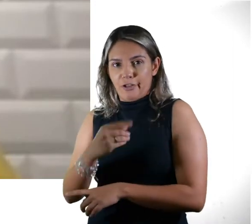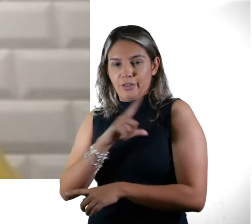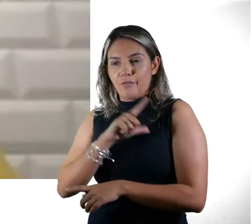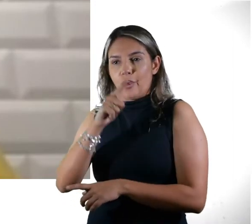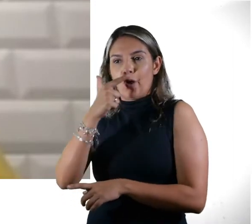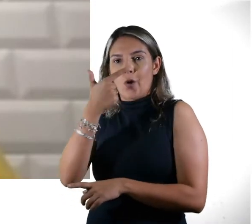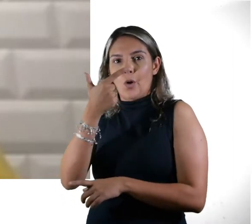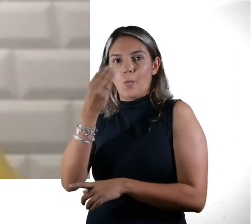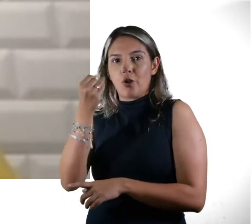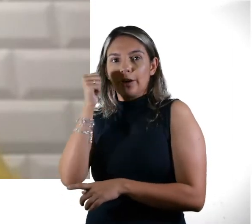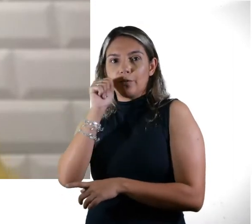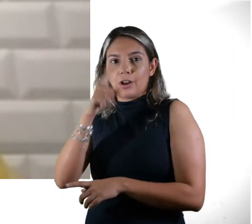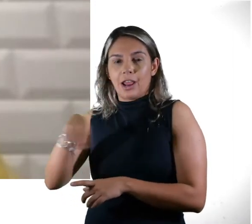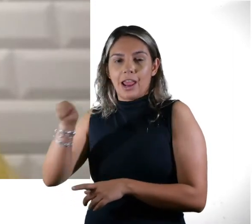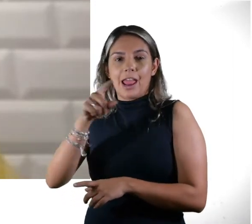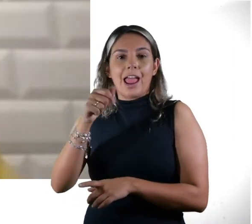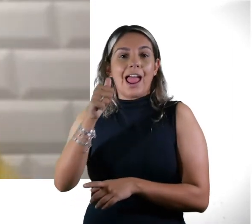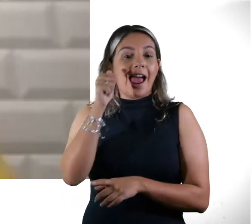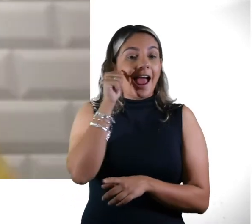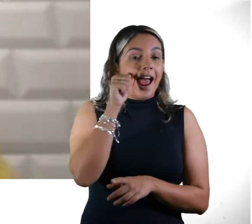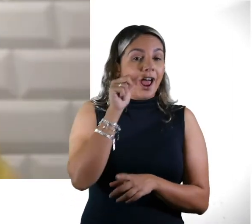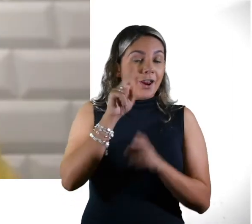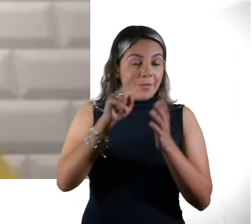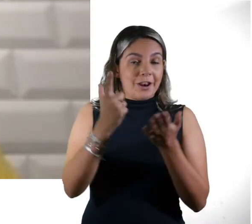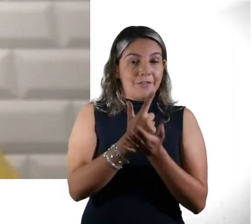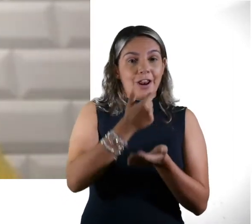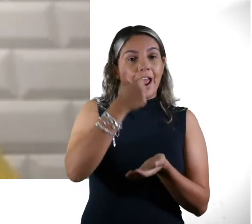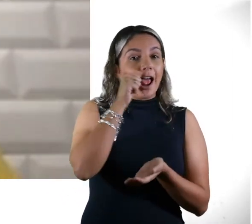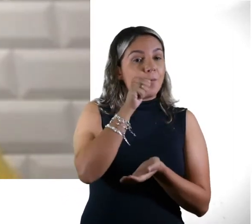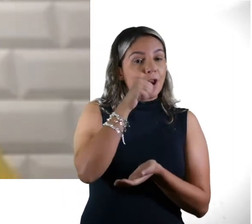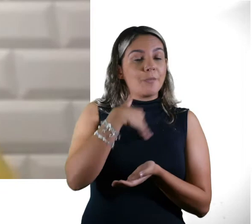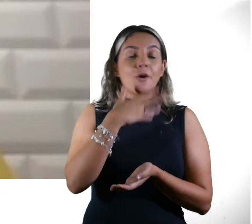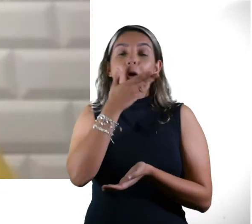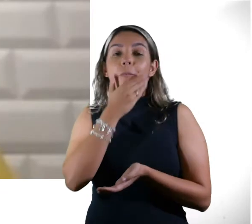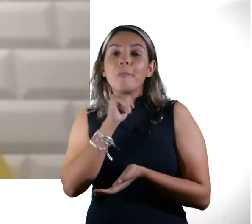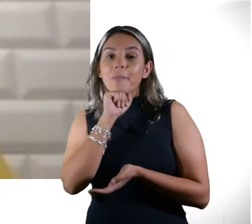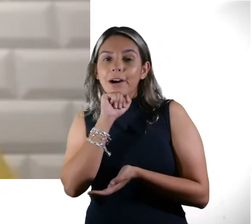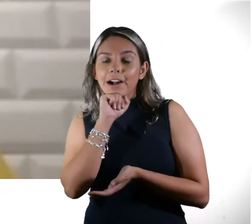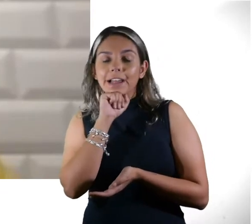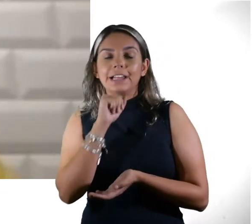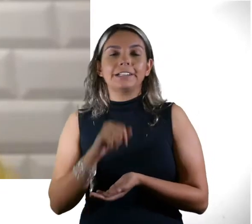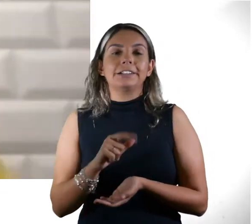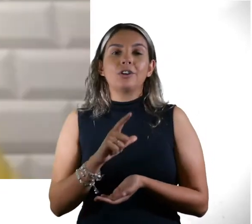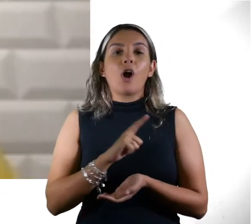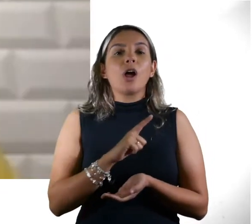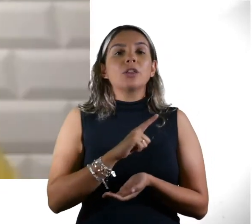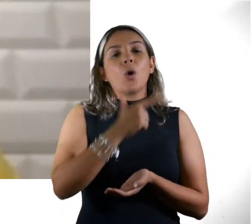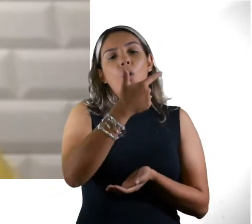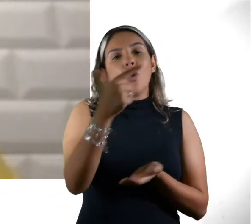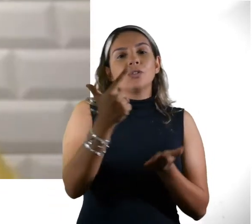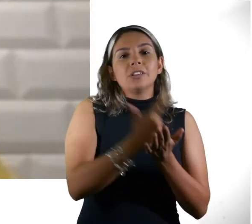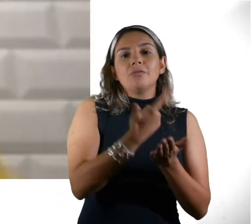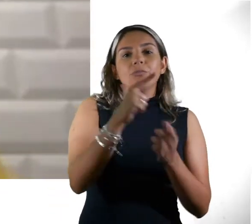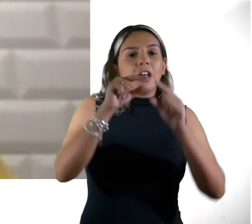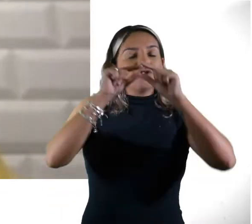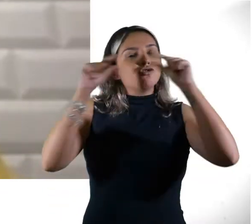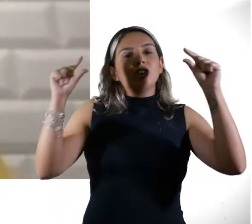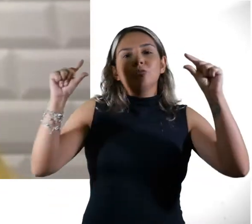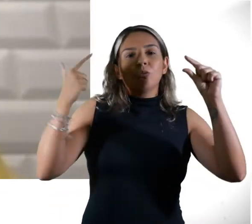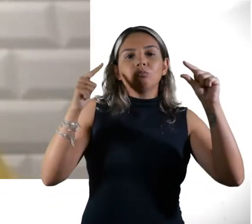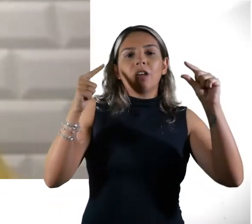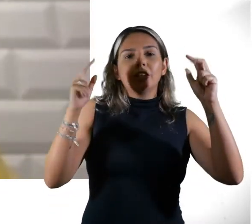livro se chamava As Mulheres do Meu Pai. E depois há livros que não têm título, ou têm muitos títulos ao longo do processo de escrita,